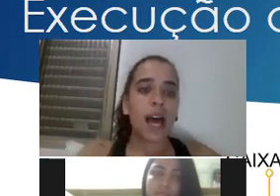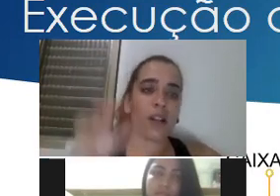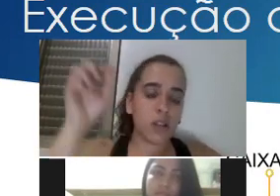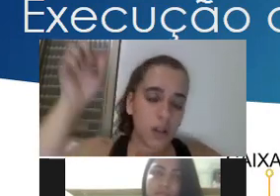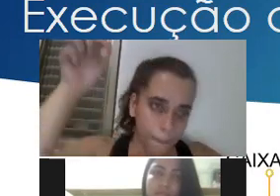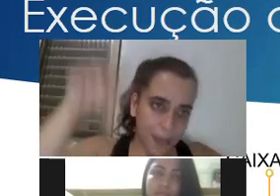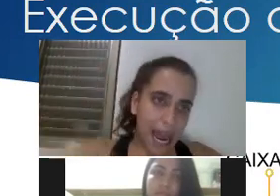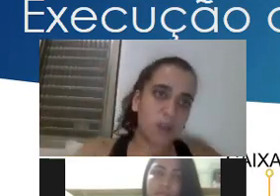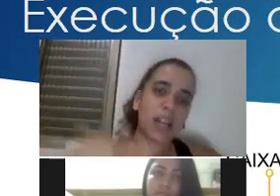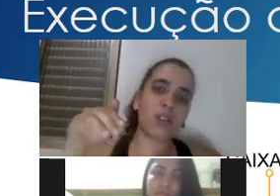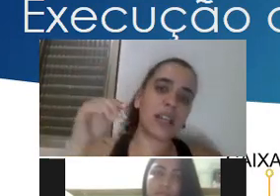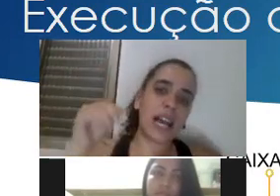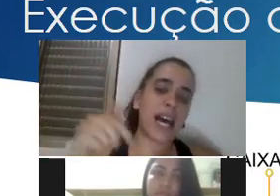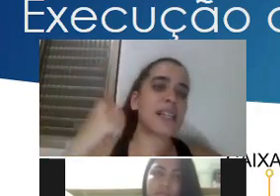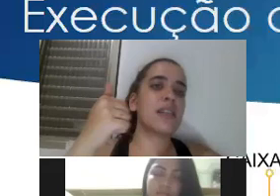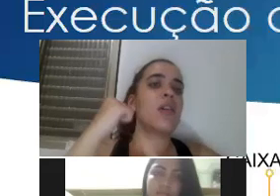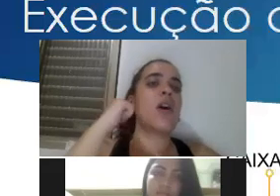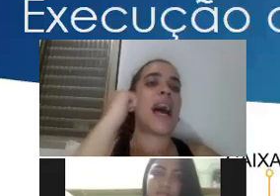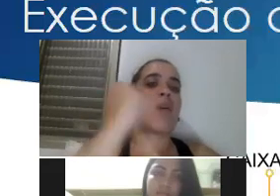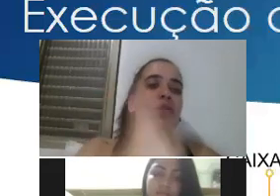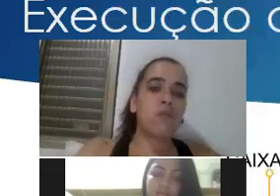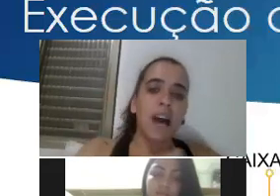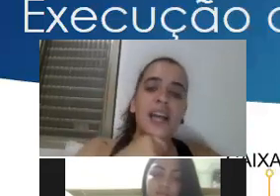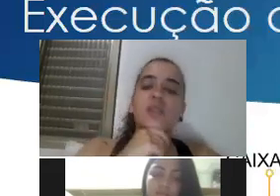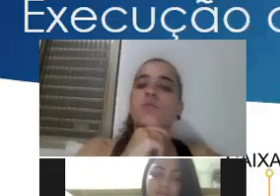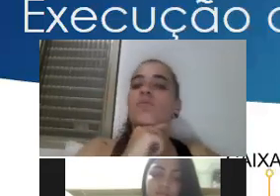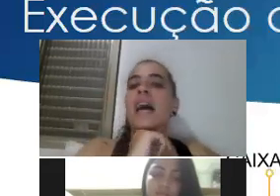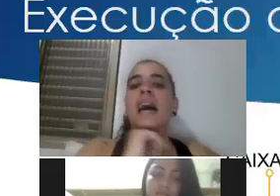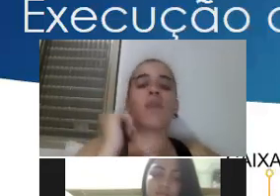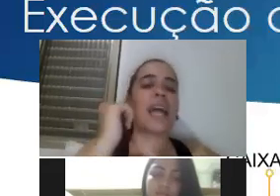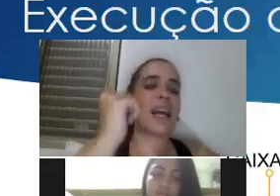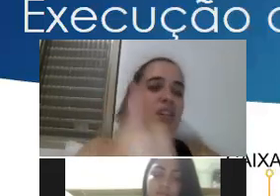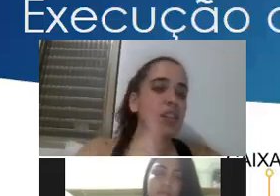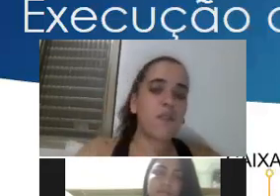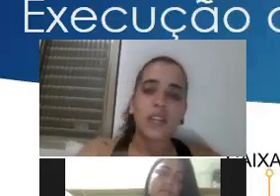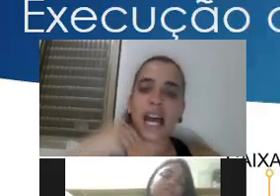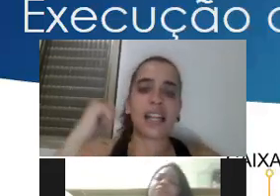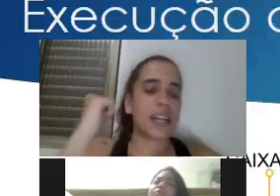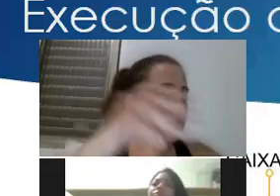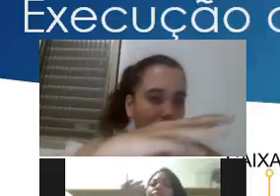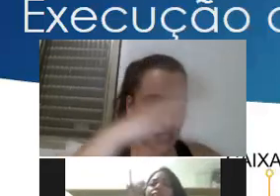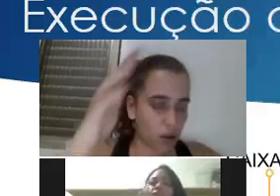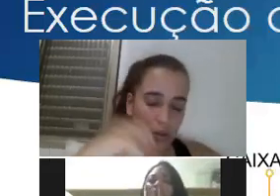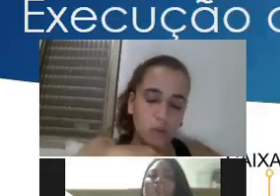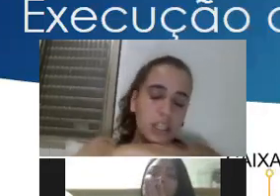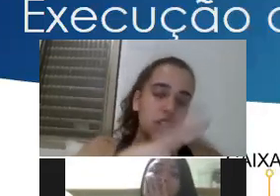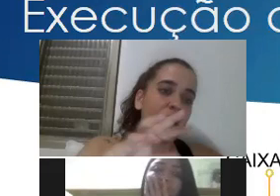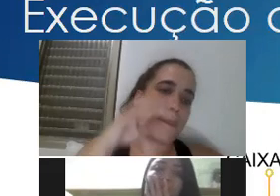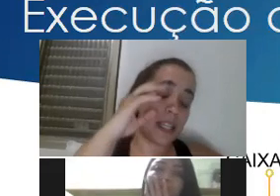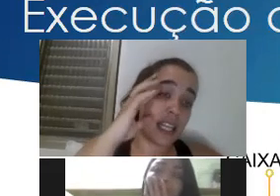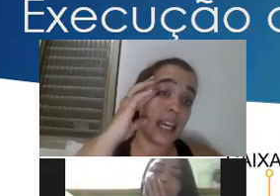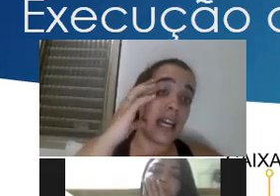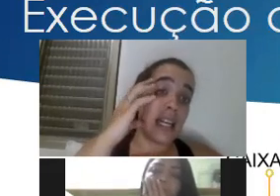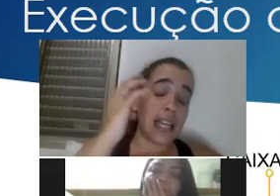os ralos para a água da nossa casa, a água do vaso, a água da caixa sinfonada, aquele negócio todo que a gente